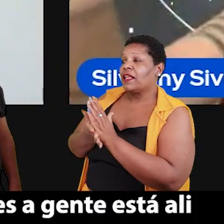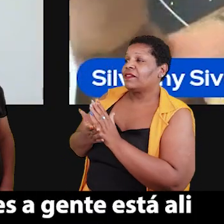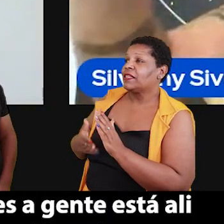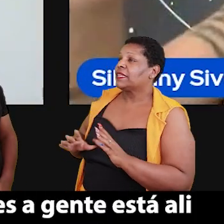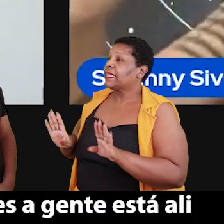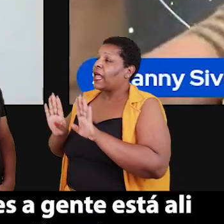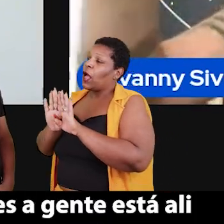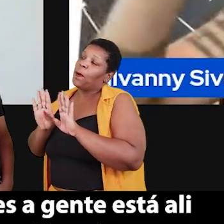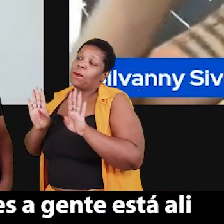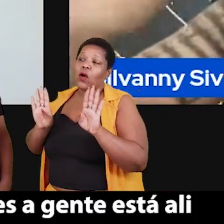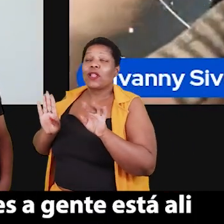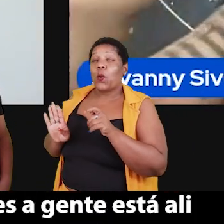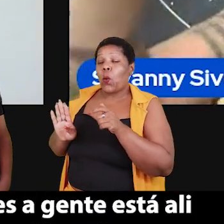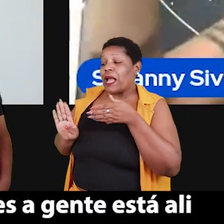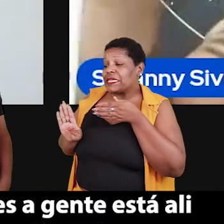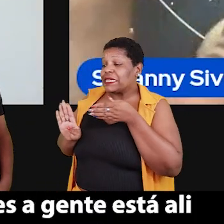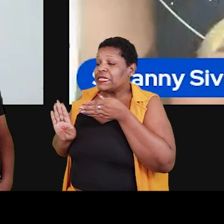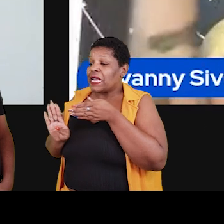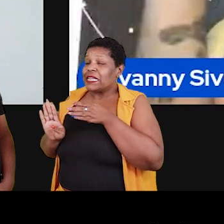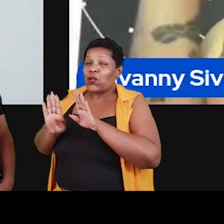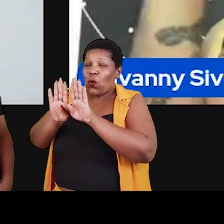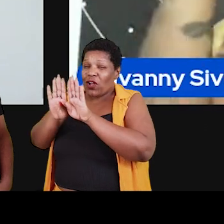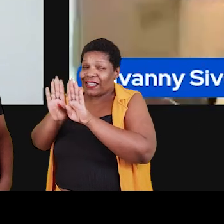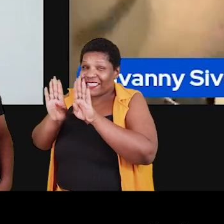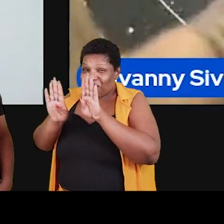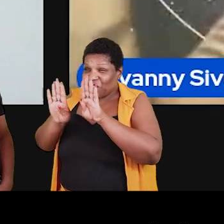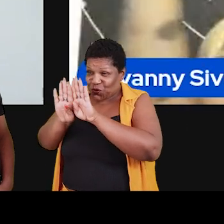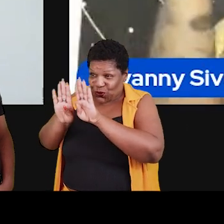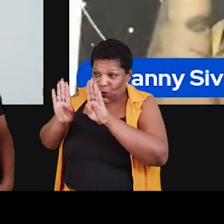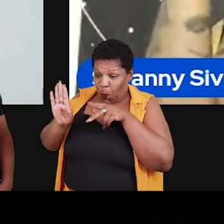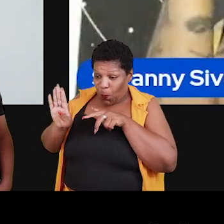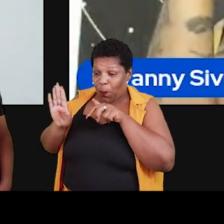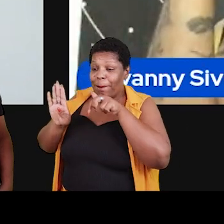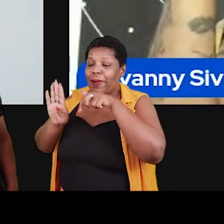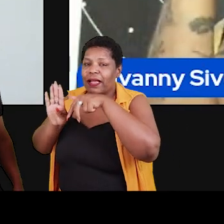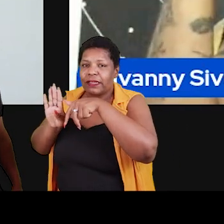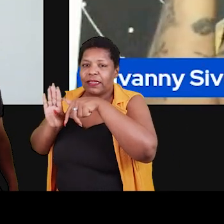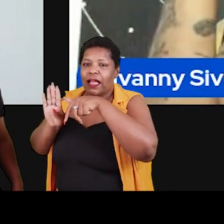lado da porta, já está quase no passo a passar para o outro lado.